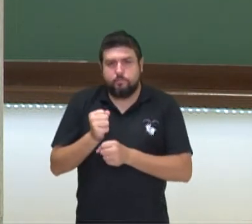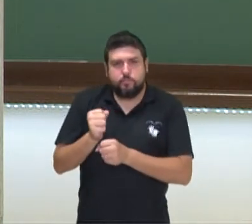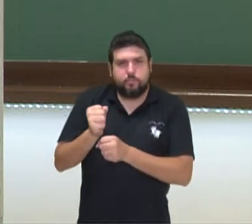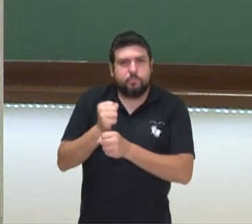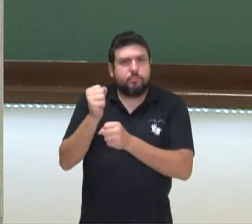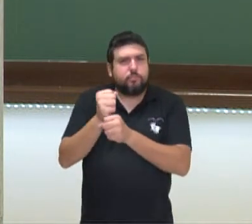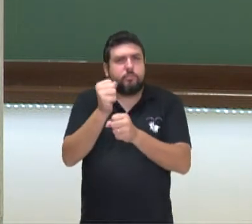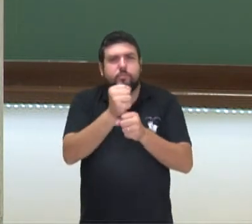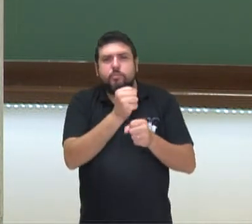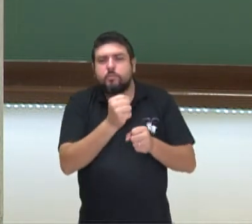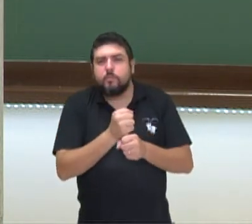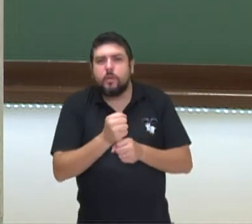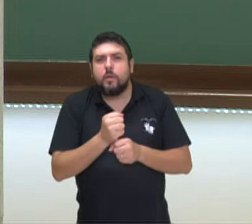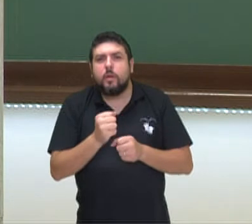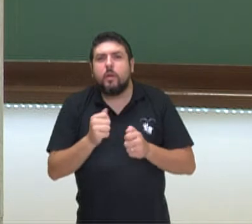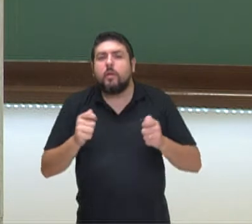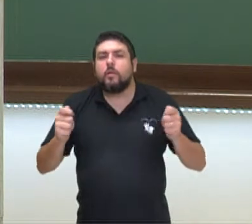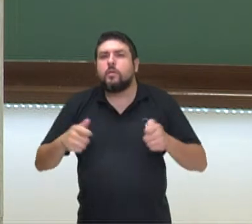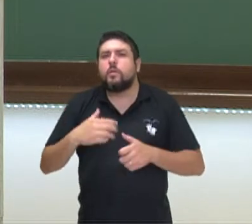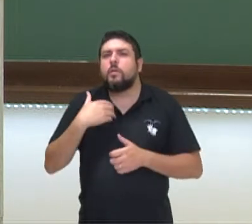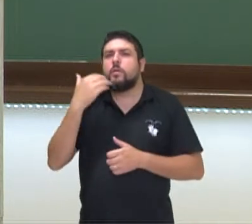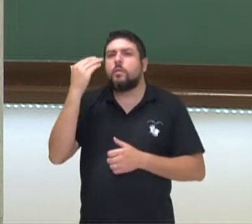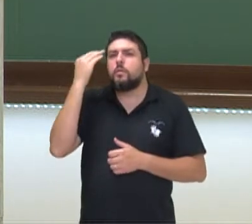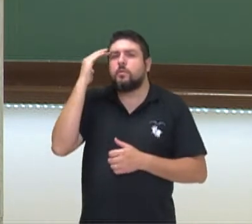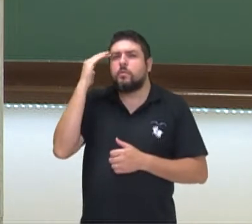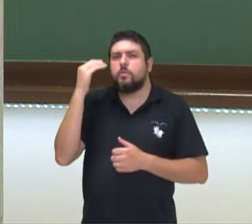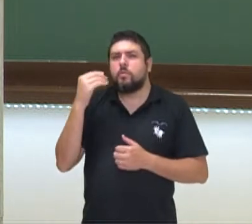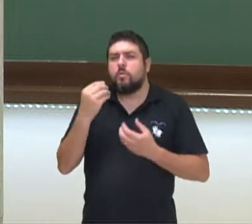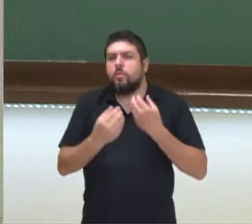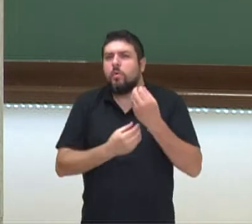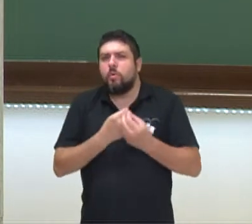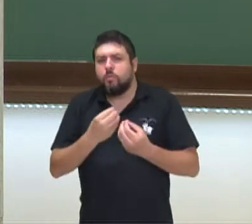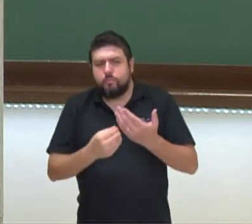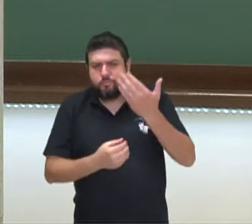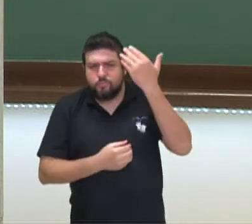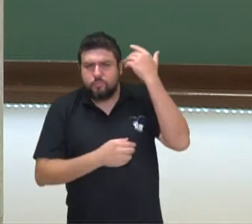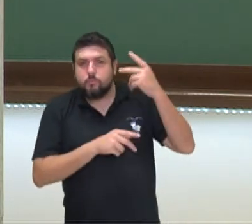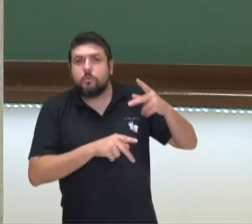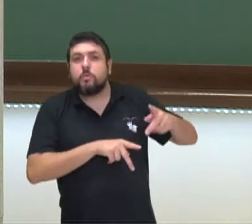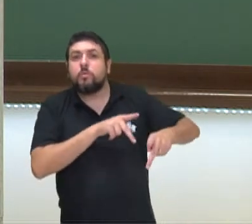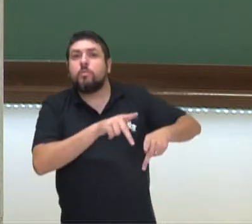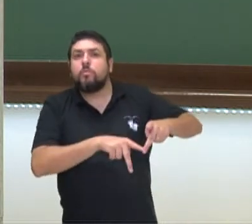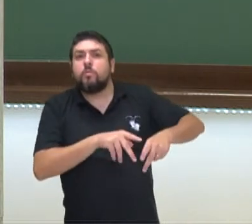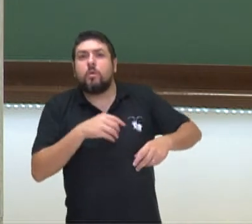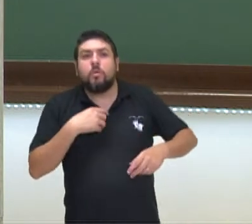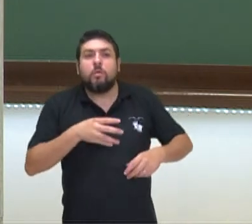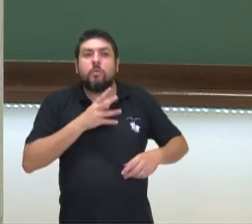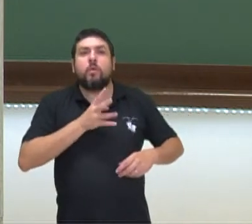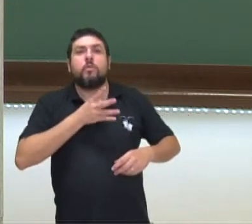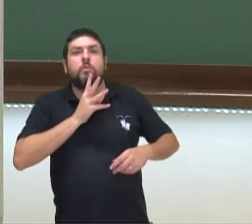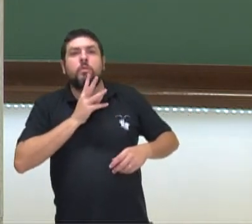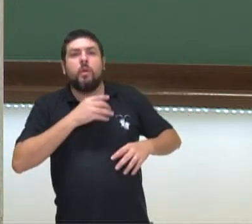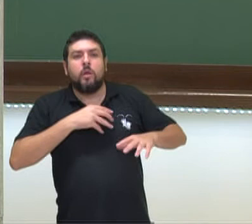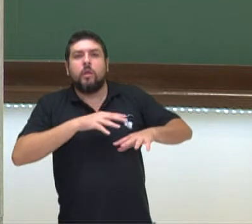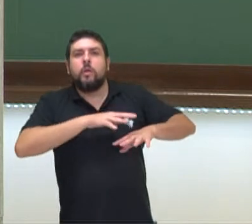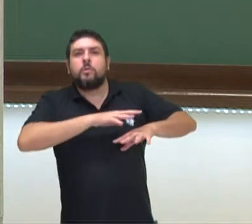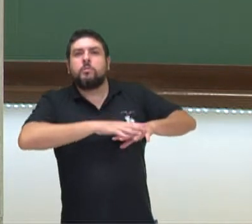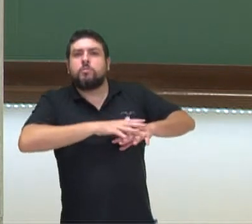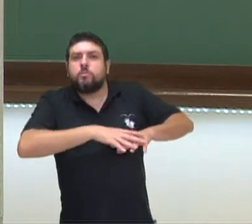consegue também entender o conhecimento que esses povos possuíam, né, conhecimento na matemática, engenharia,